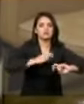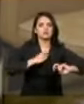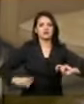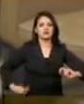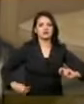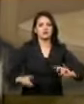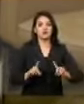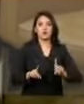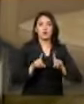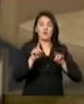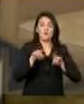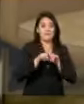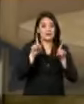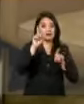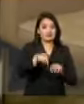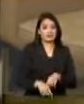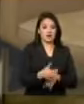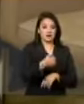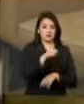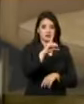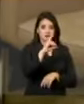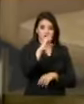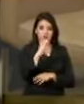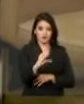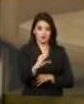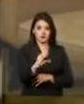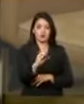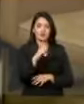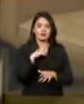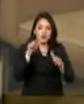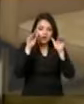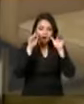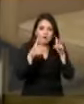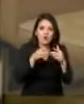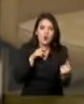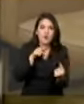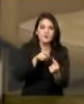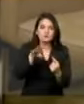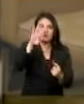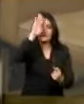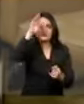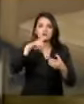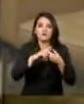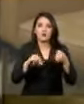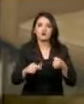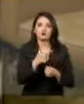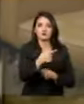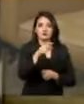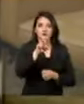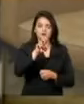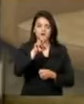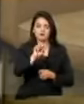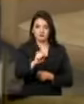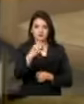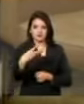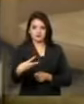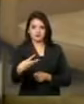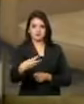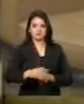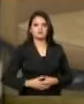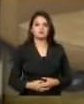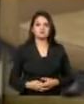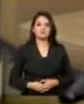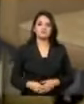ação declaratória de constitucionalidade que tem como foco principal o artigo 283. E é mais uma